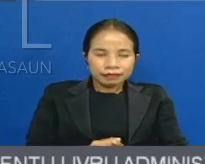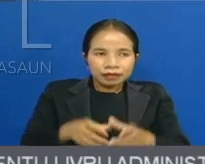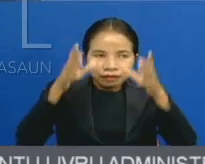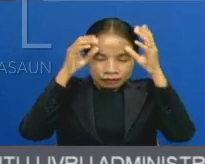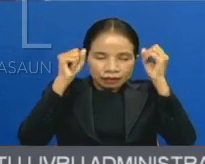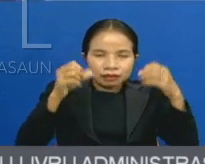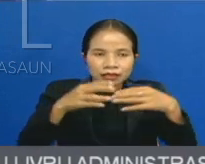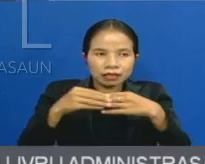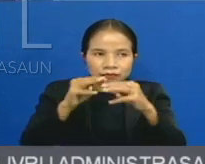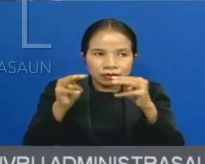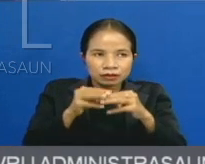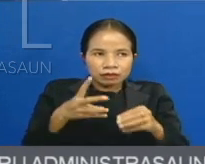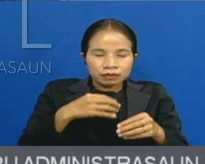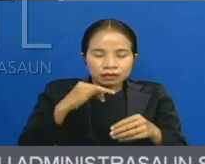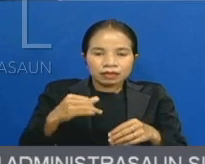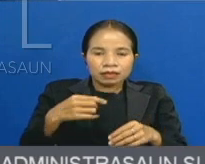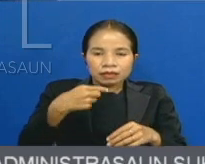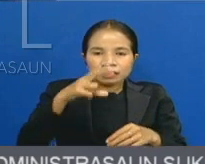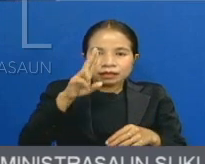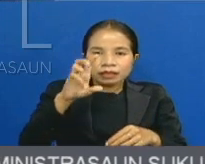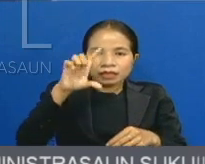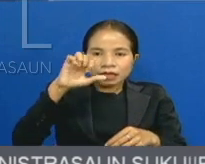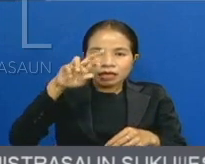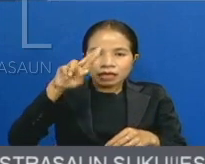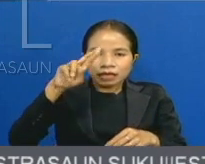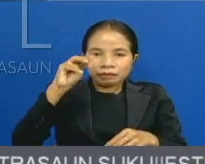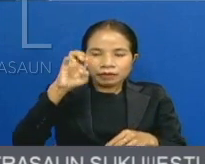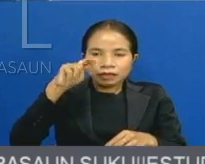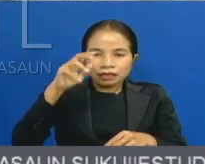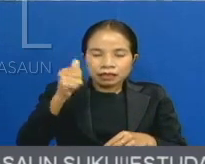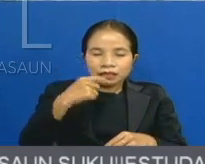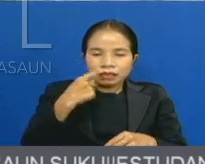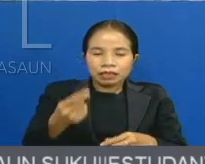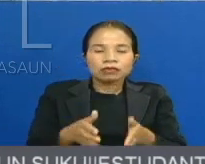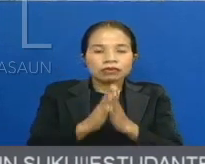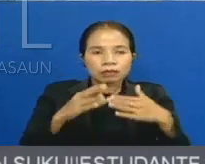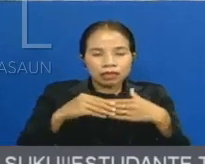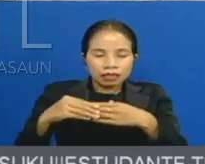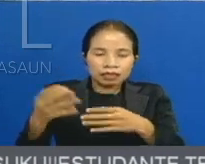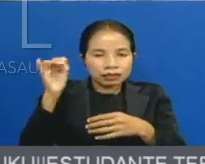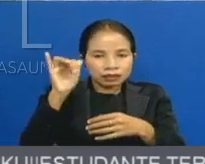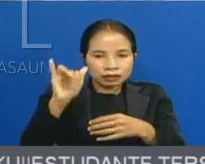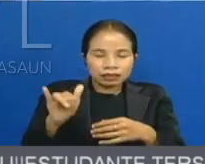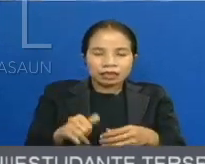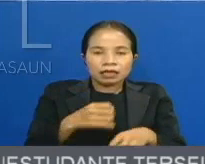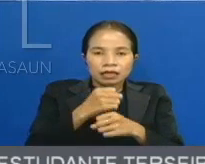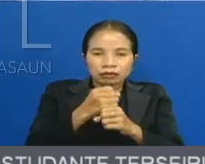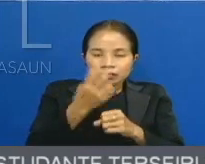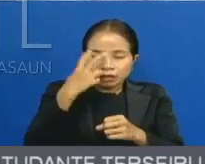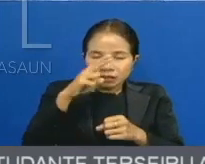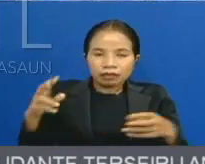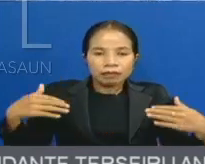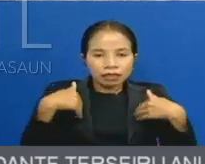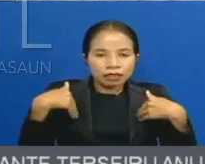Presidente Autoridade do município Dili, Guilhermina Filomena Saldanha Ribeiro, husu autoridade local Sira, atu halo controlo ba